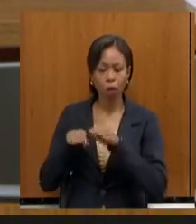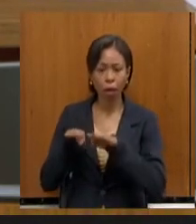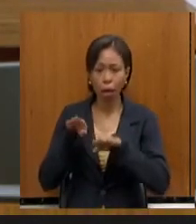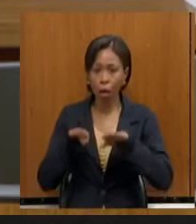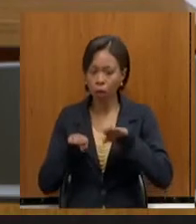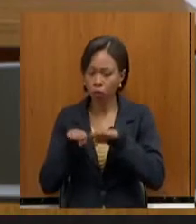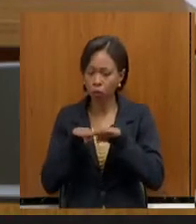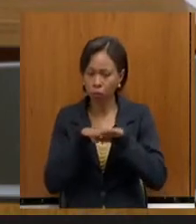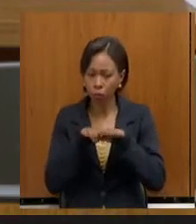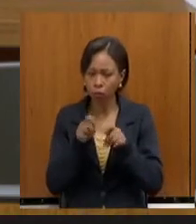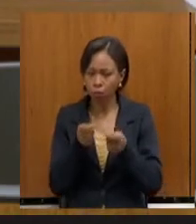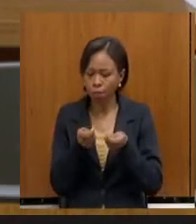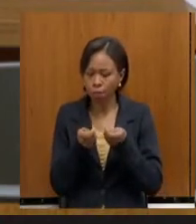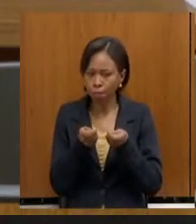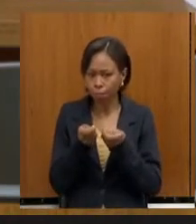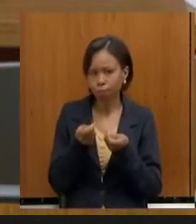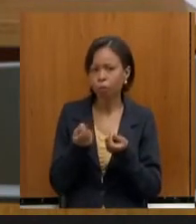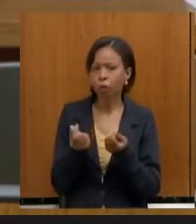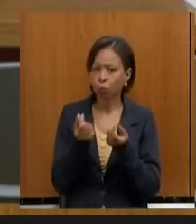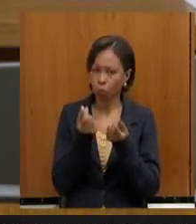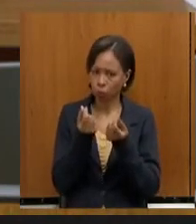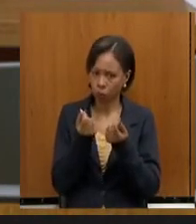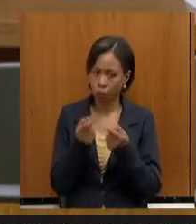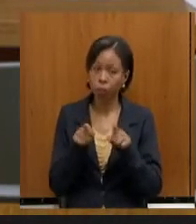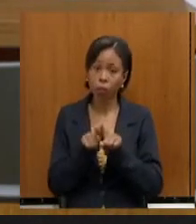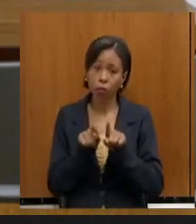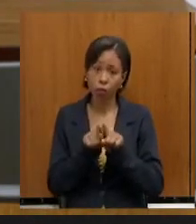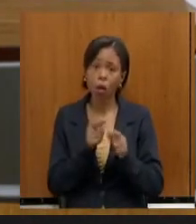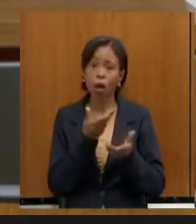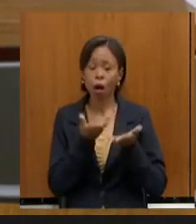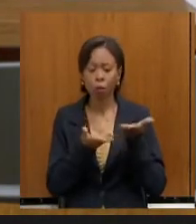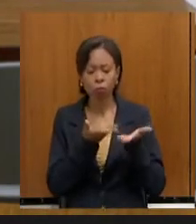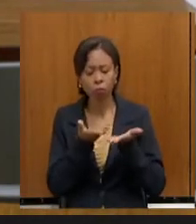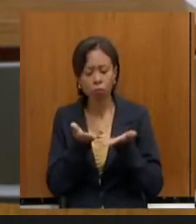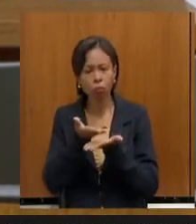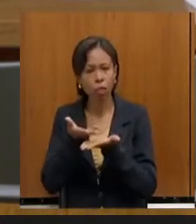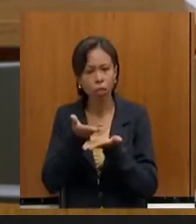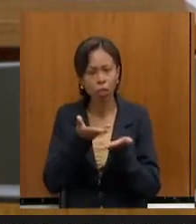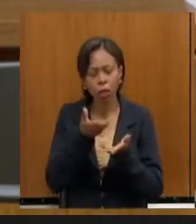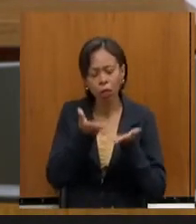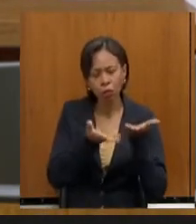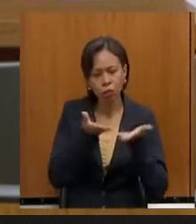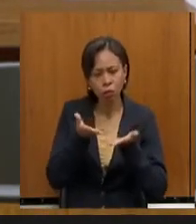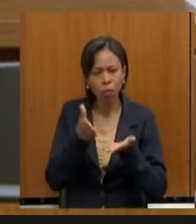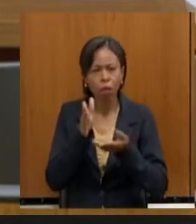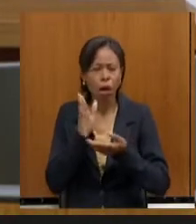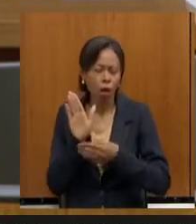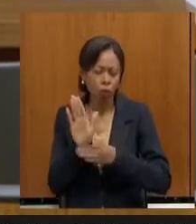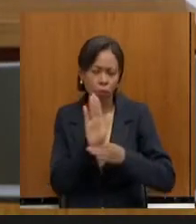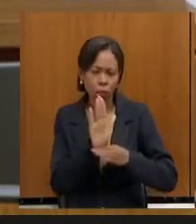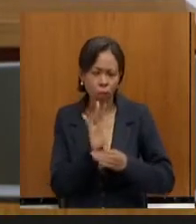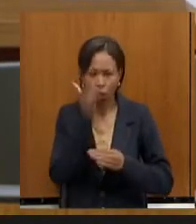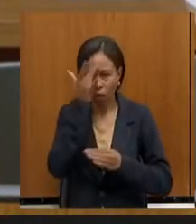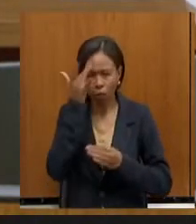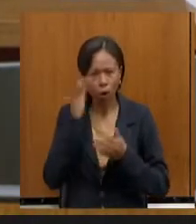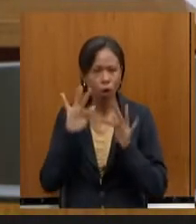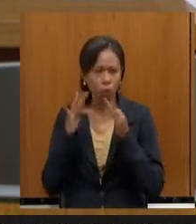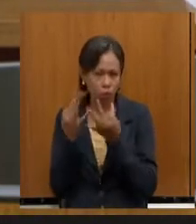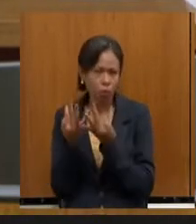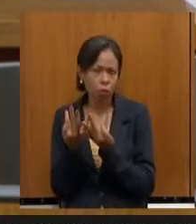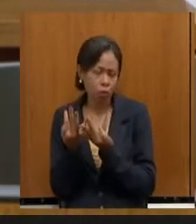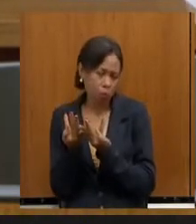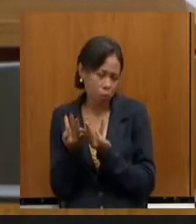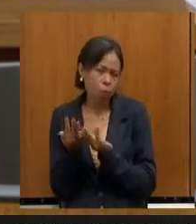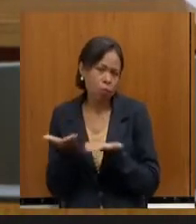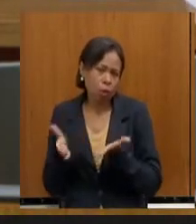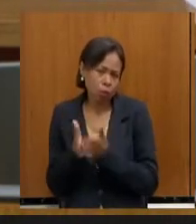mas também atendendo as demandas da população né carente que tem a necessidade da modicidade tarifária